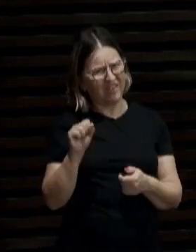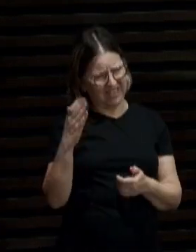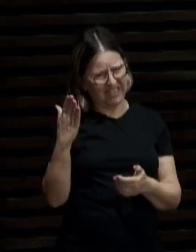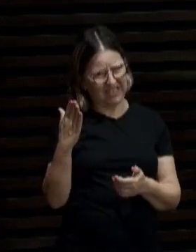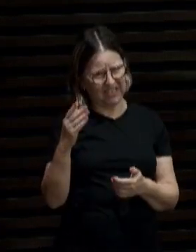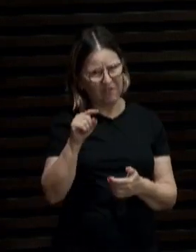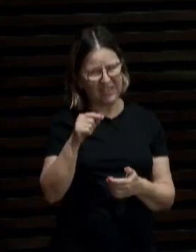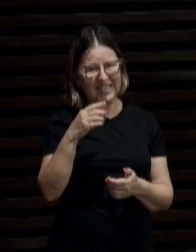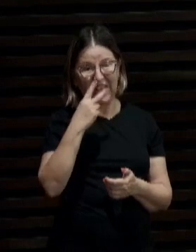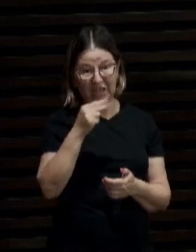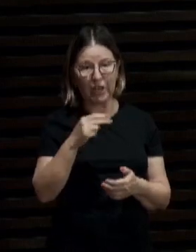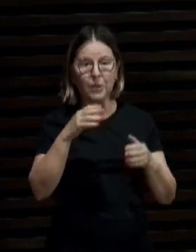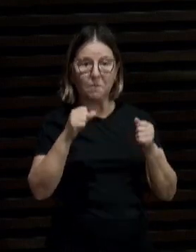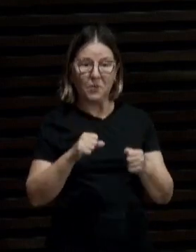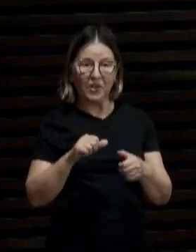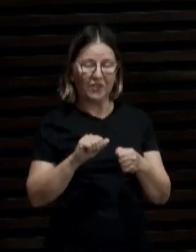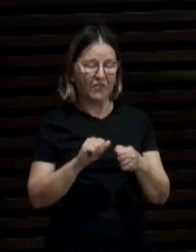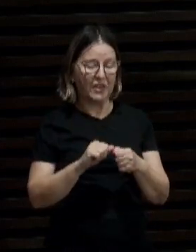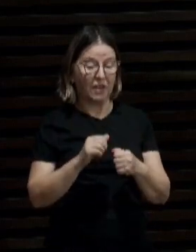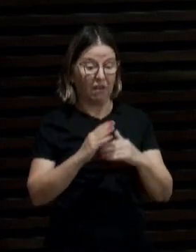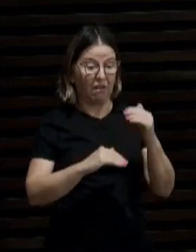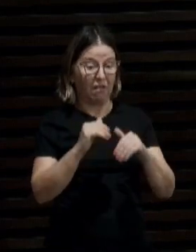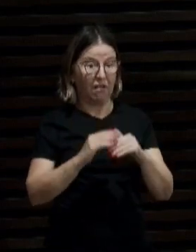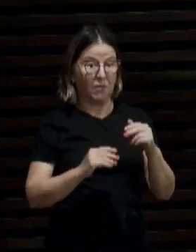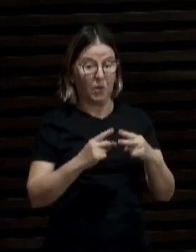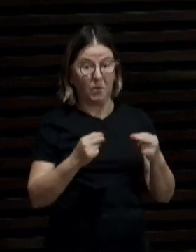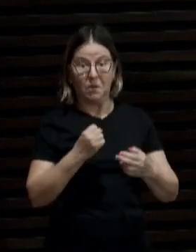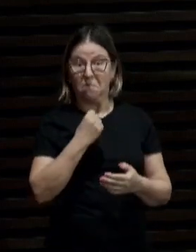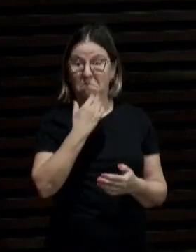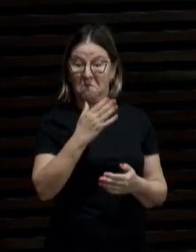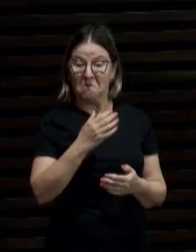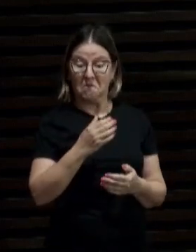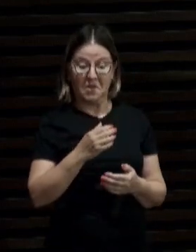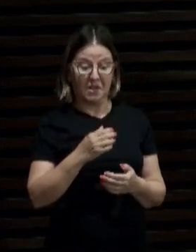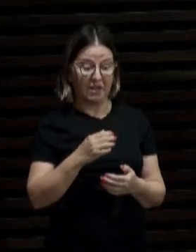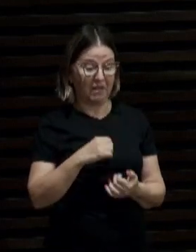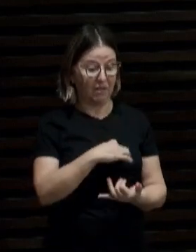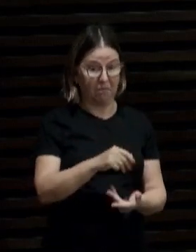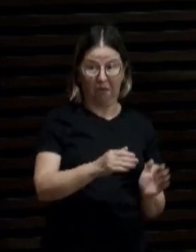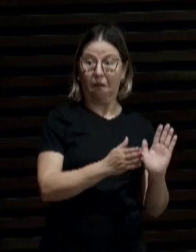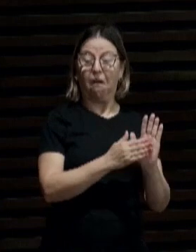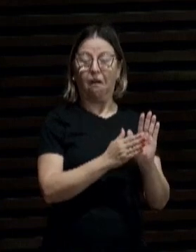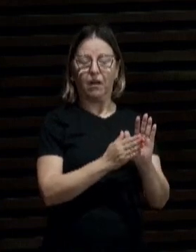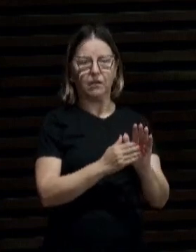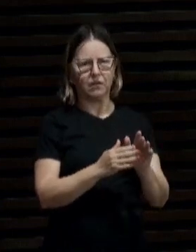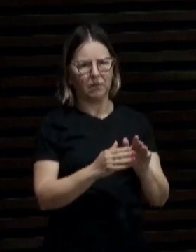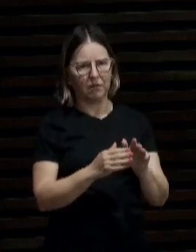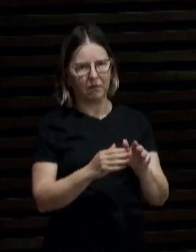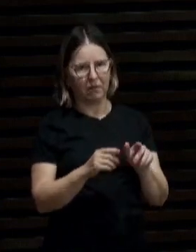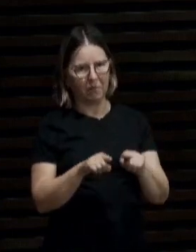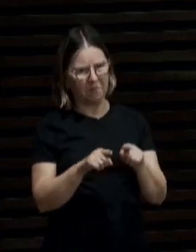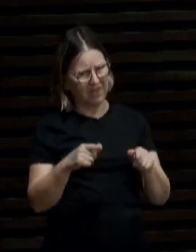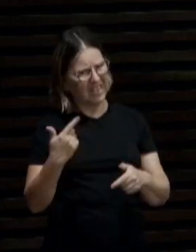de obras, coisas importantes, coisas muito boas, que até o mundo irá louvar sem amor? Ainda que eu falasse